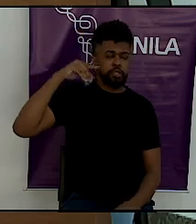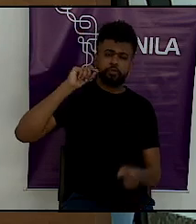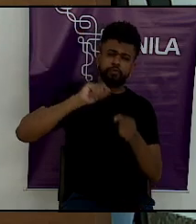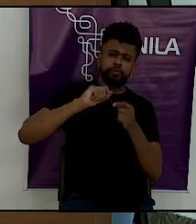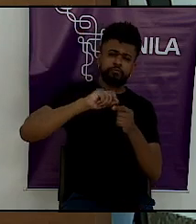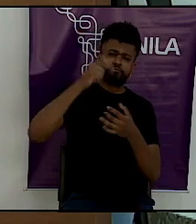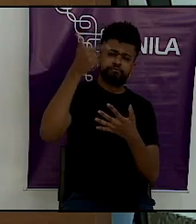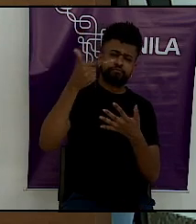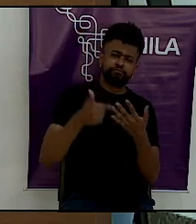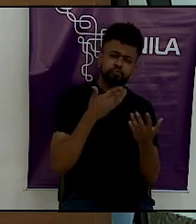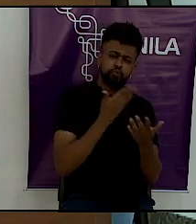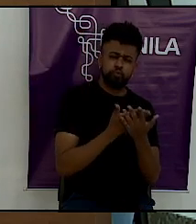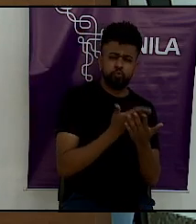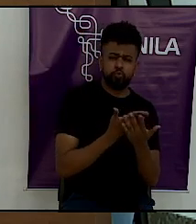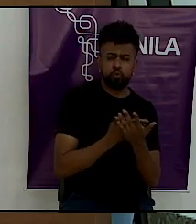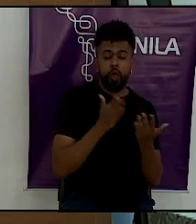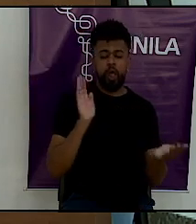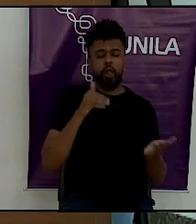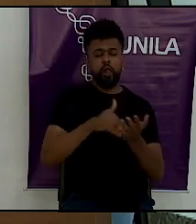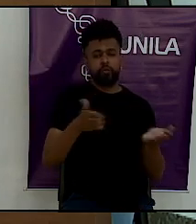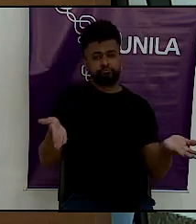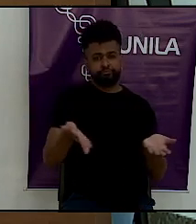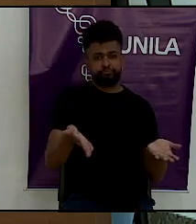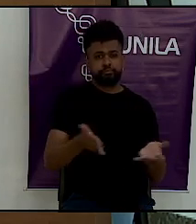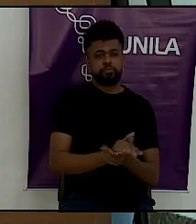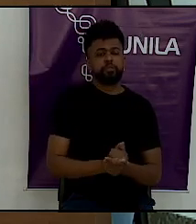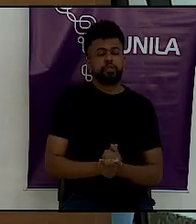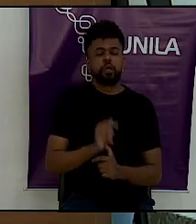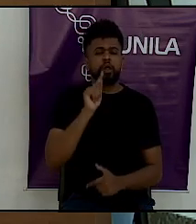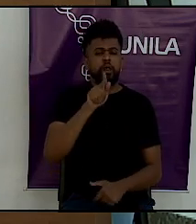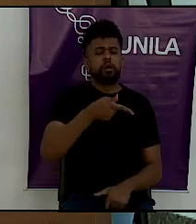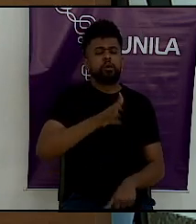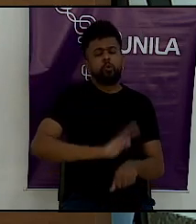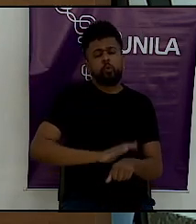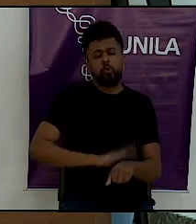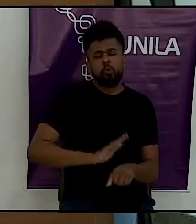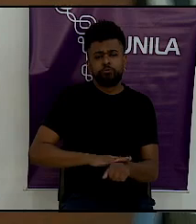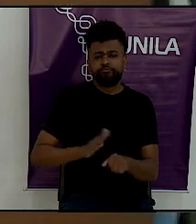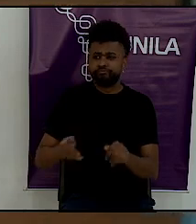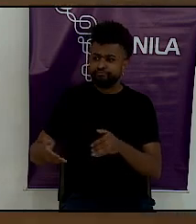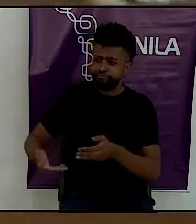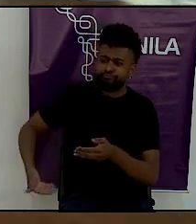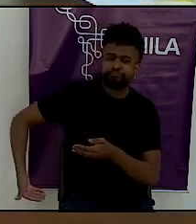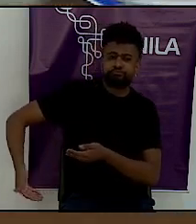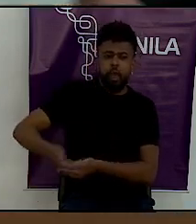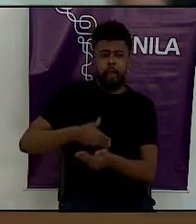feitos vários estudos até chegarmos até aqui. E esse é um momento de envolver um